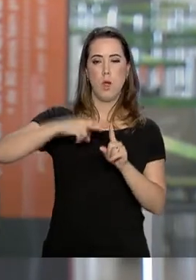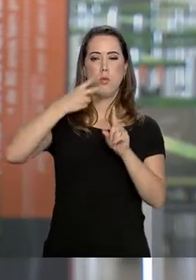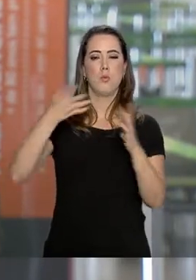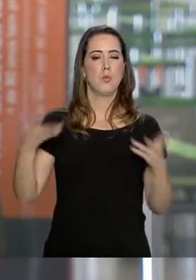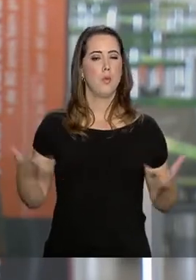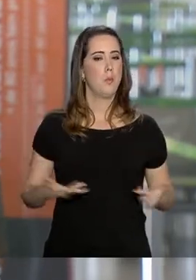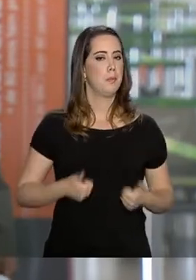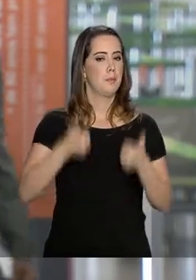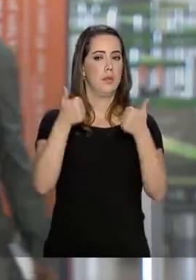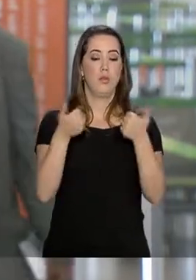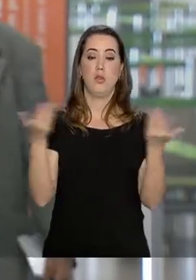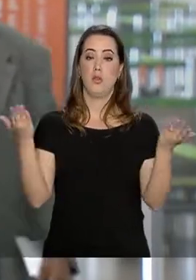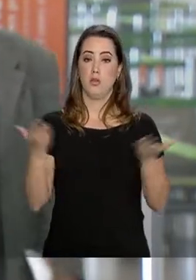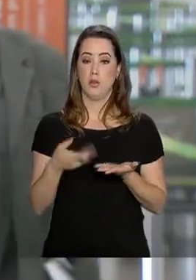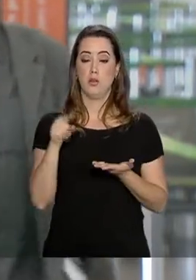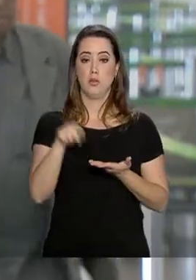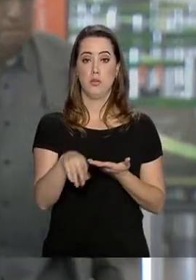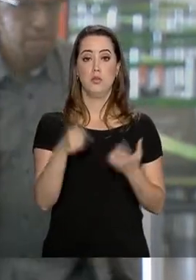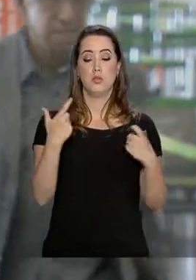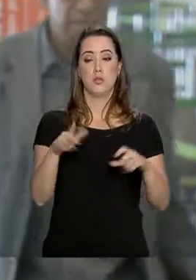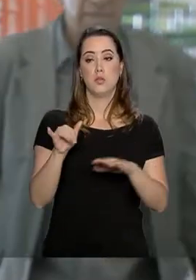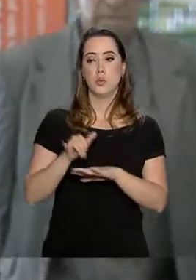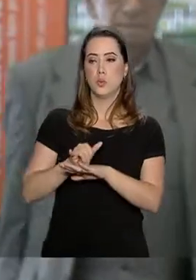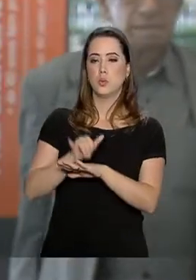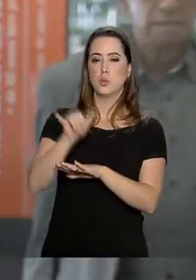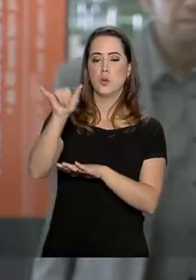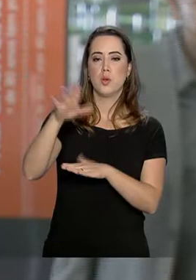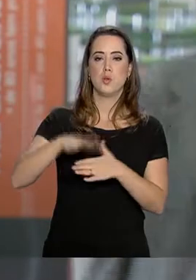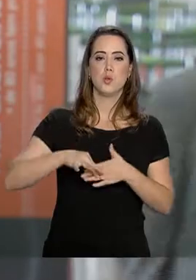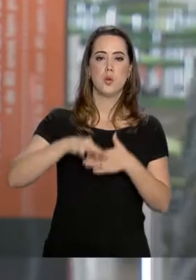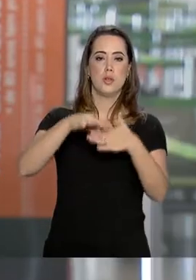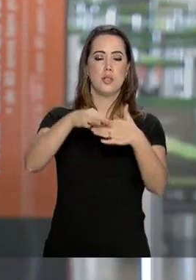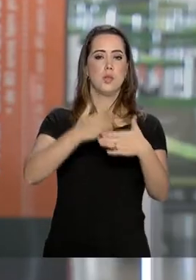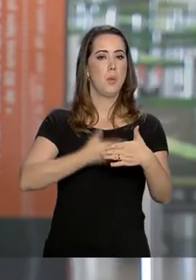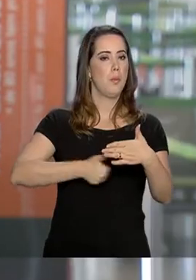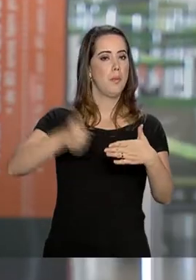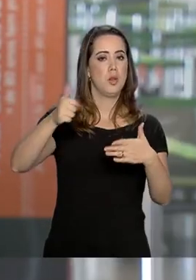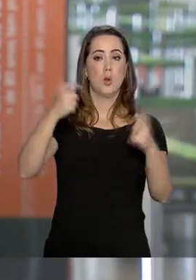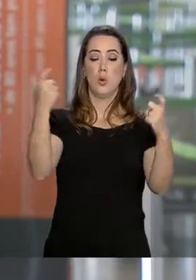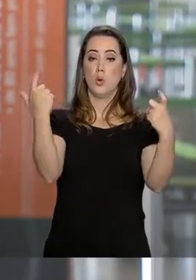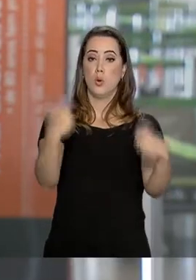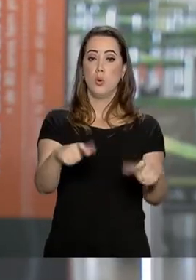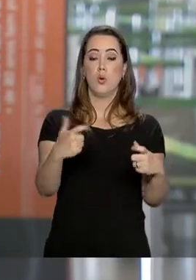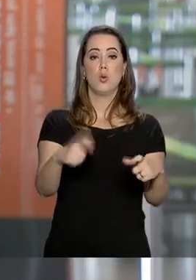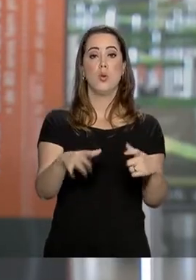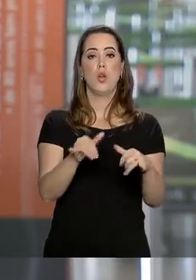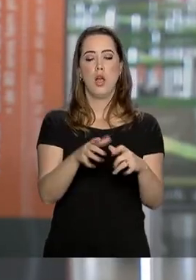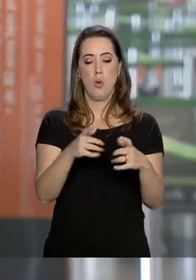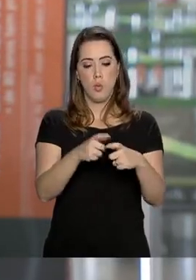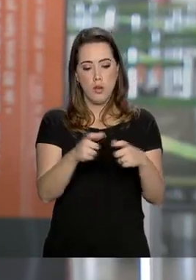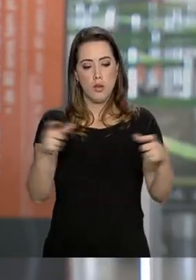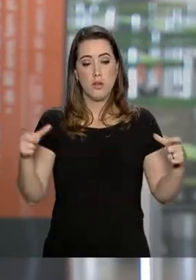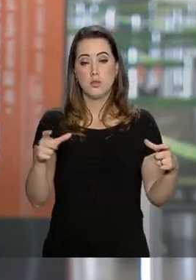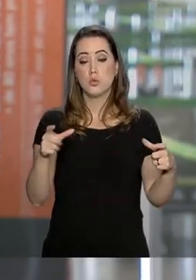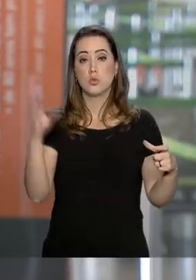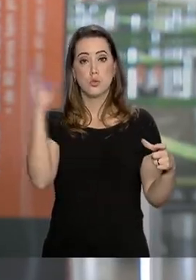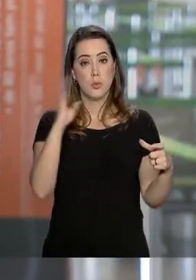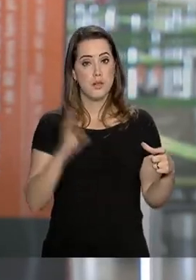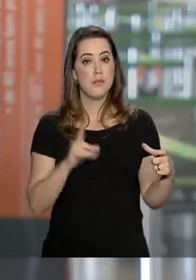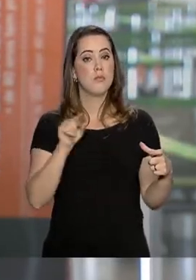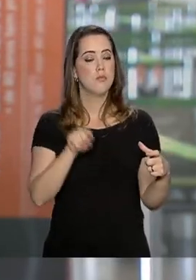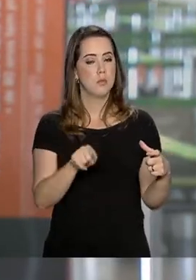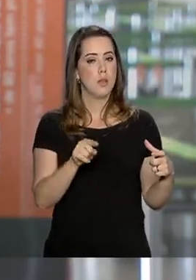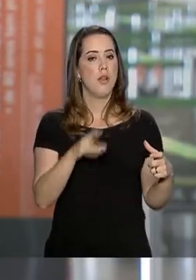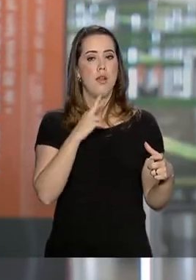de qualidade. E agora este aeroporto foi eleito o melhor terminal aéreo de grande porte do Brasil. O